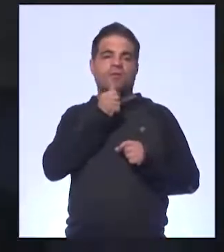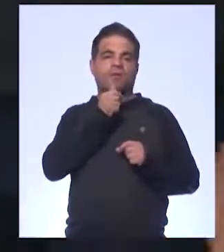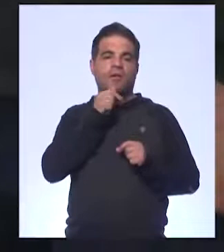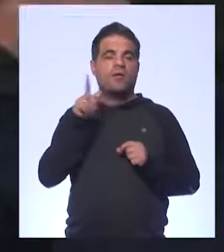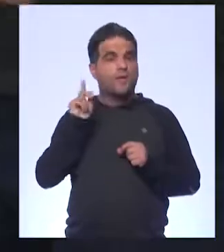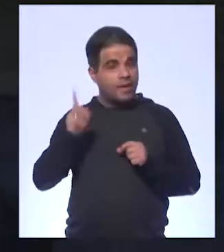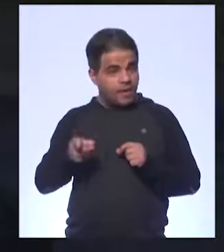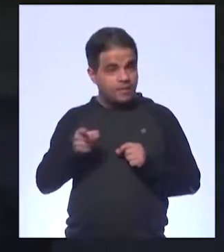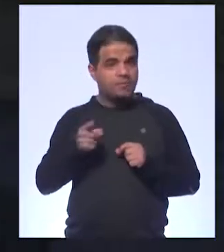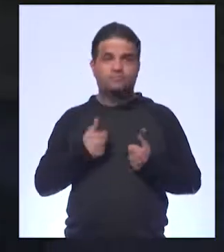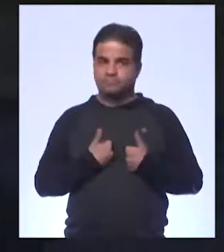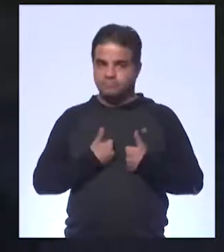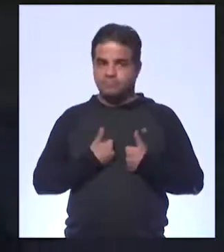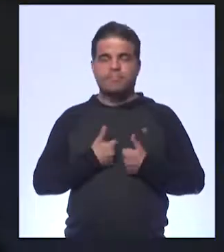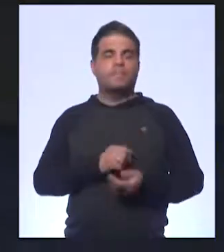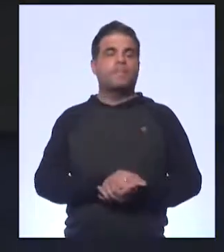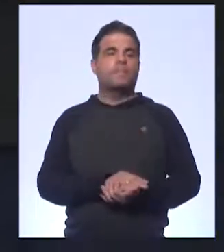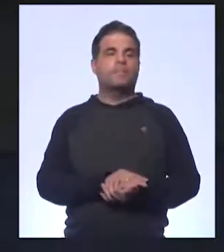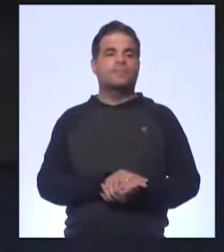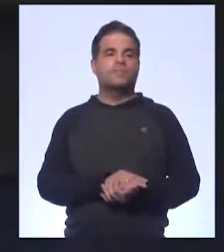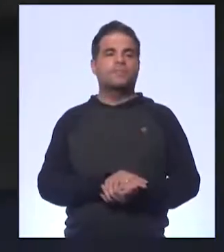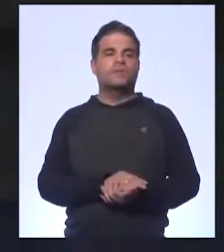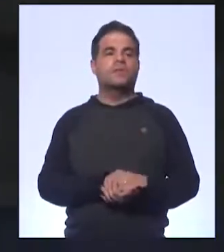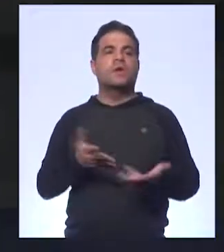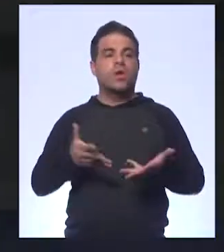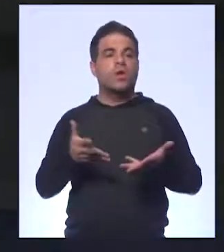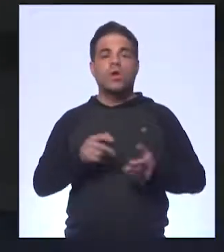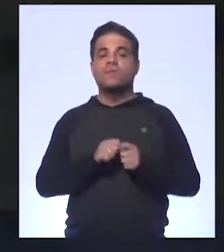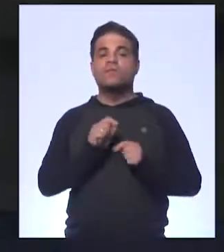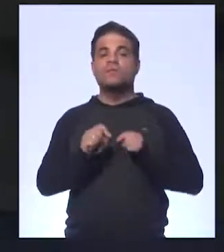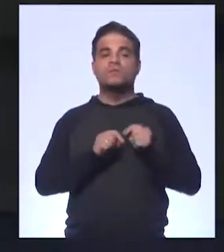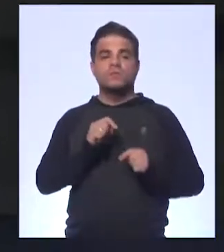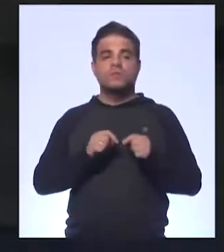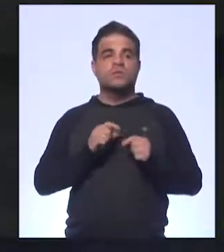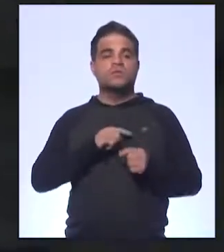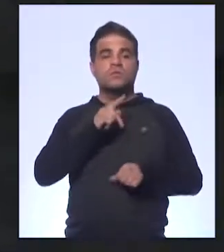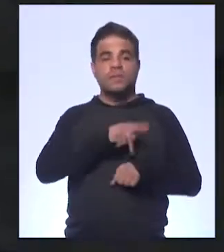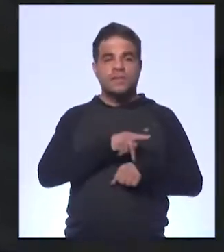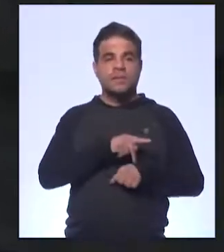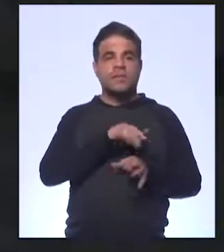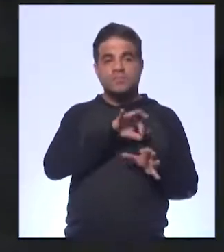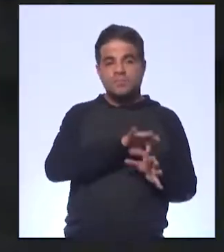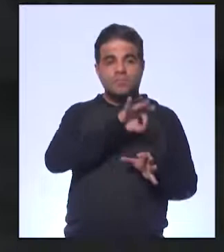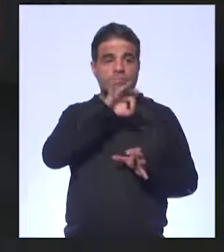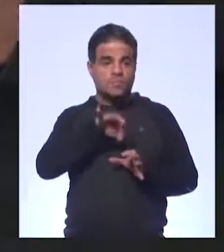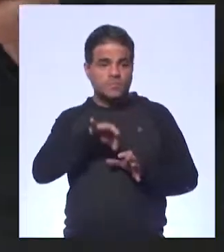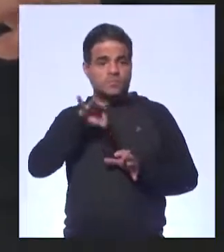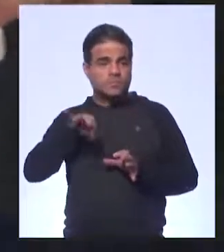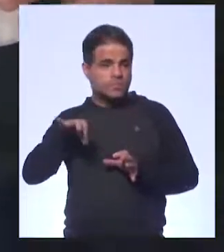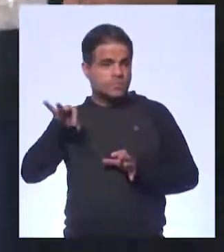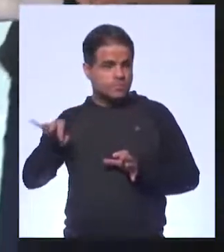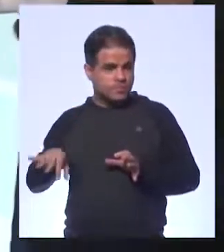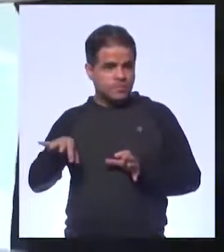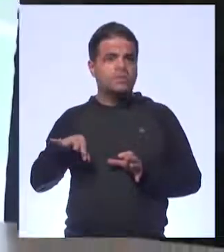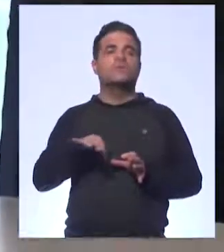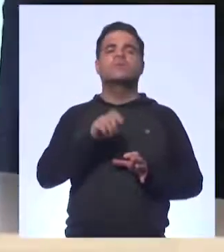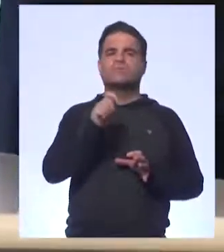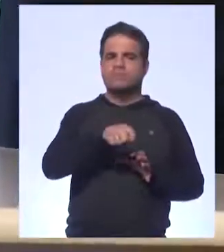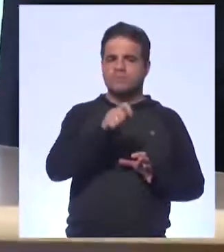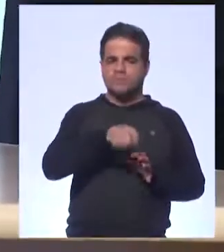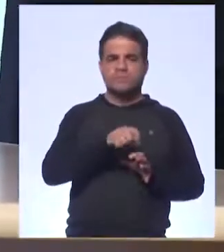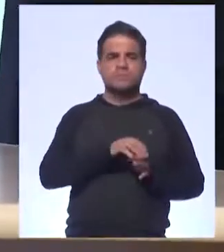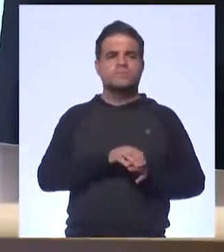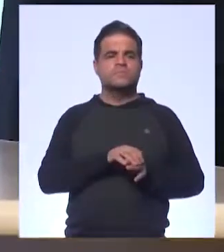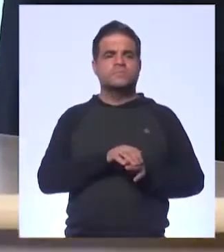Esse é de Muito água. bem. Bom, então agora eu vou fazer o seguinte, eu vou colocar uma pedrinha de gelo Em cada aqui, um dos bags. primeiramente